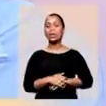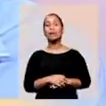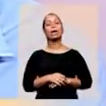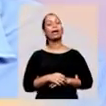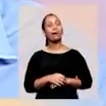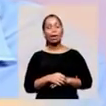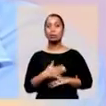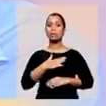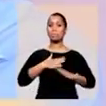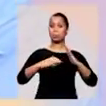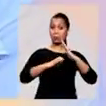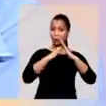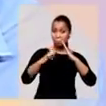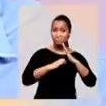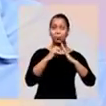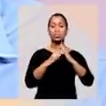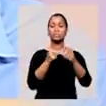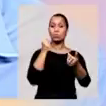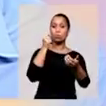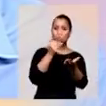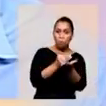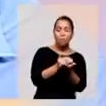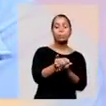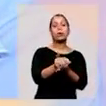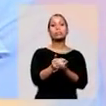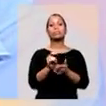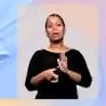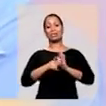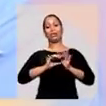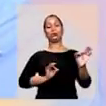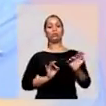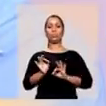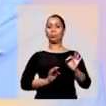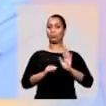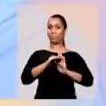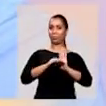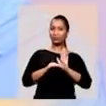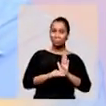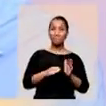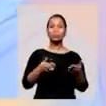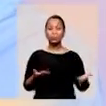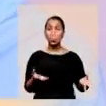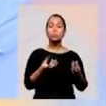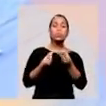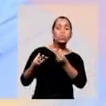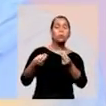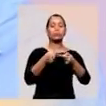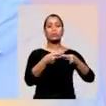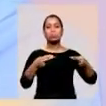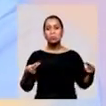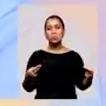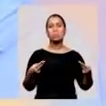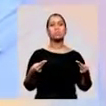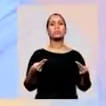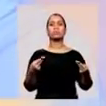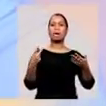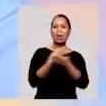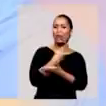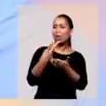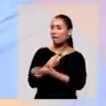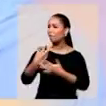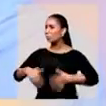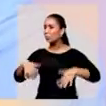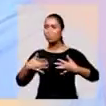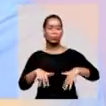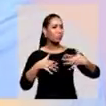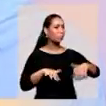acabo montando o meu negócio sem planejamento também, então acaba criando ali um turbilhão de ações, né, de coisas